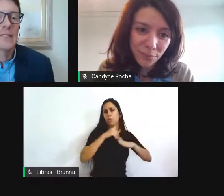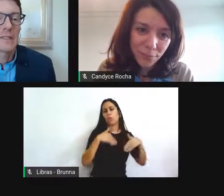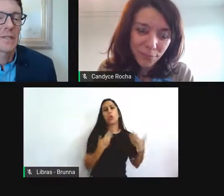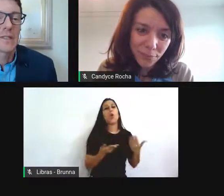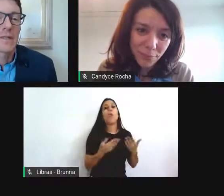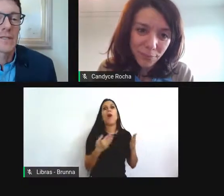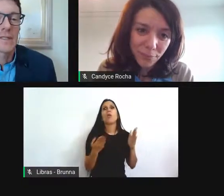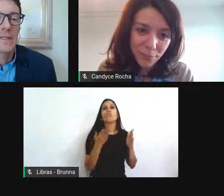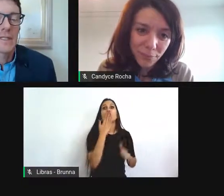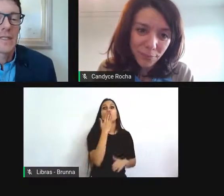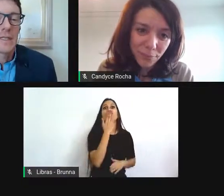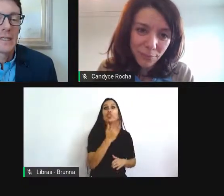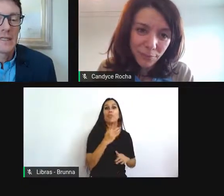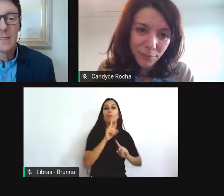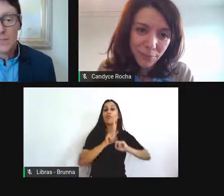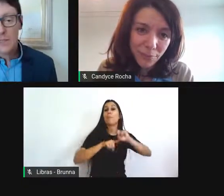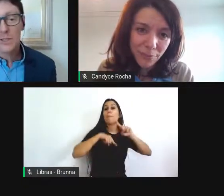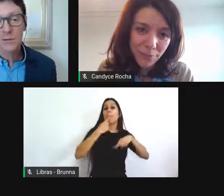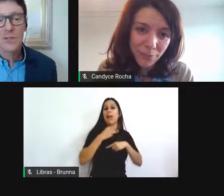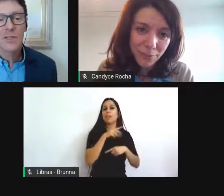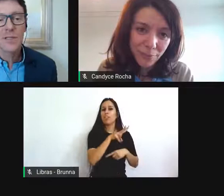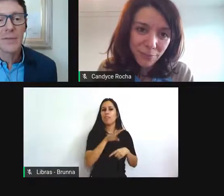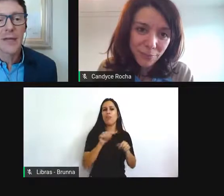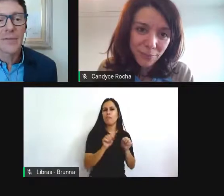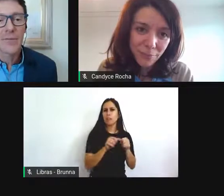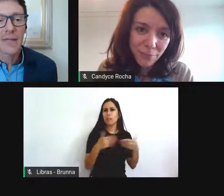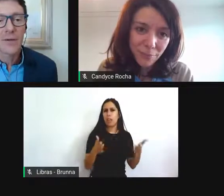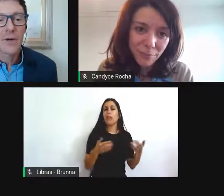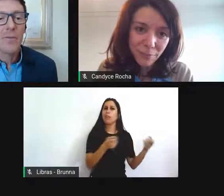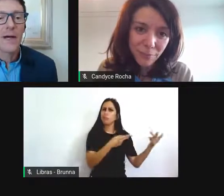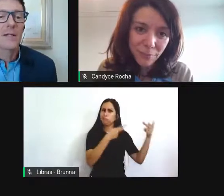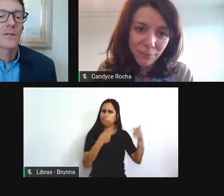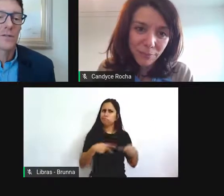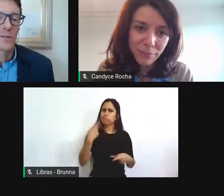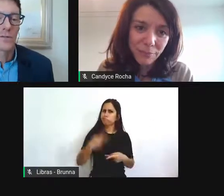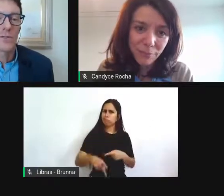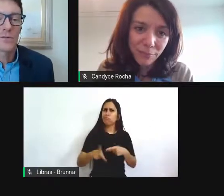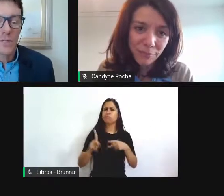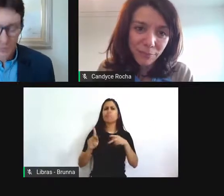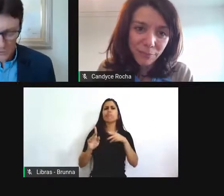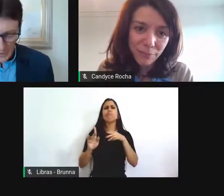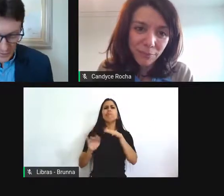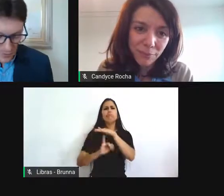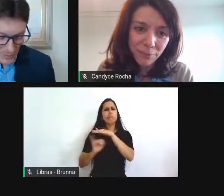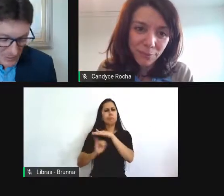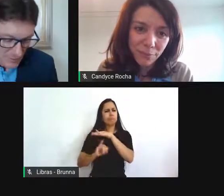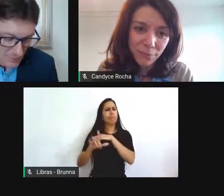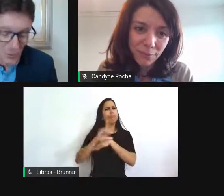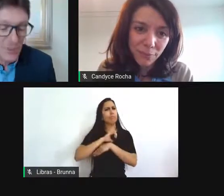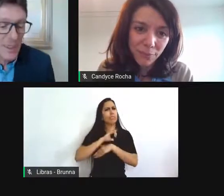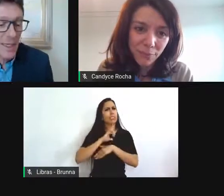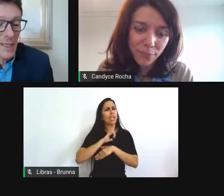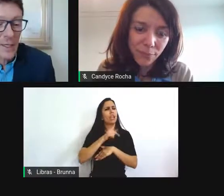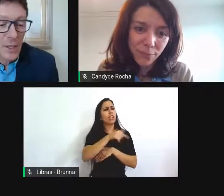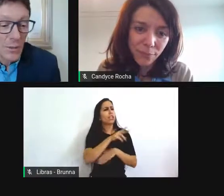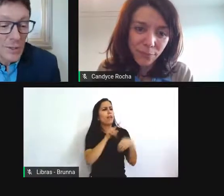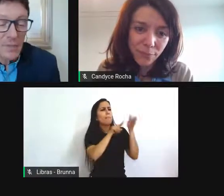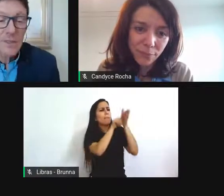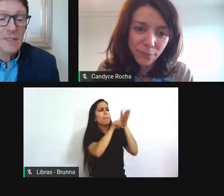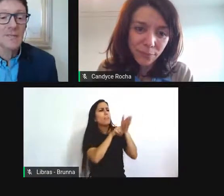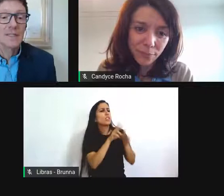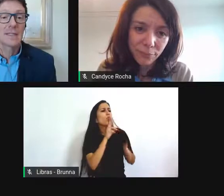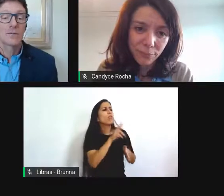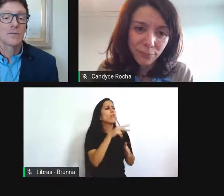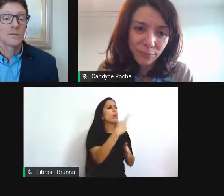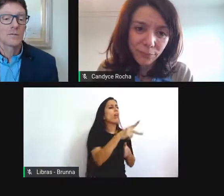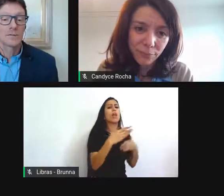impacto a pesquisa que você vai fazer traz para a instituição também, né? Qual é o impacto que a instituição tem com o resultado da sua pesquisa? Eu perguntei a ele, o que é